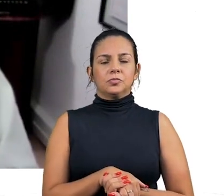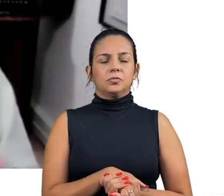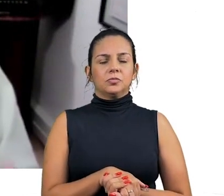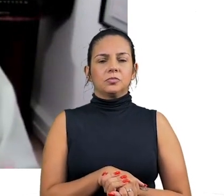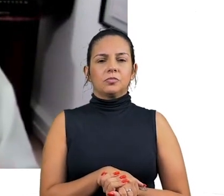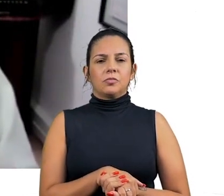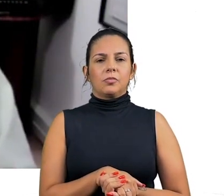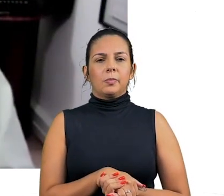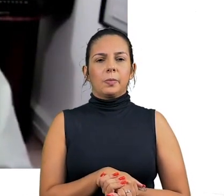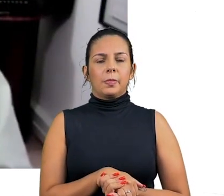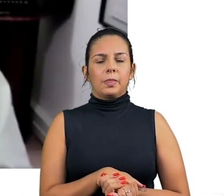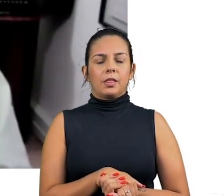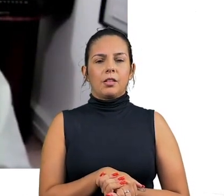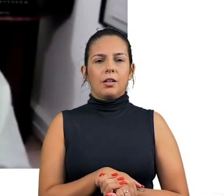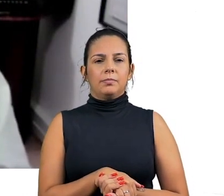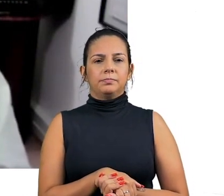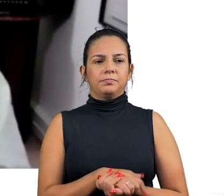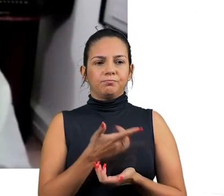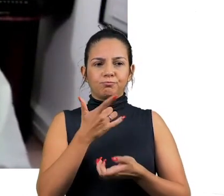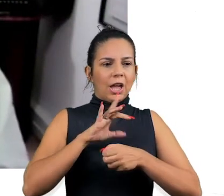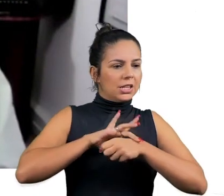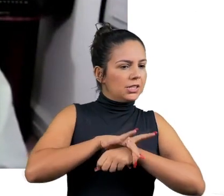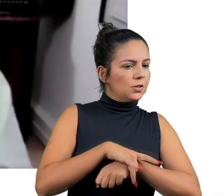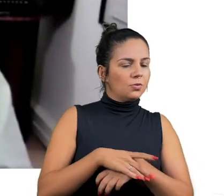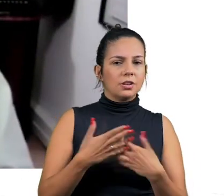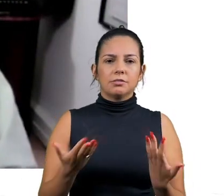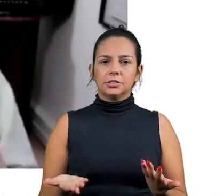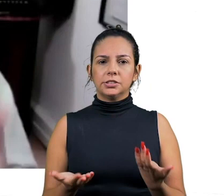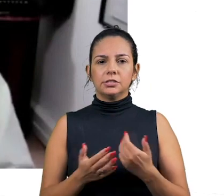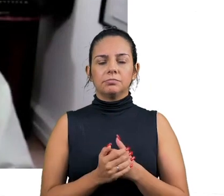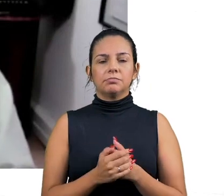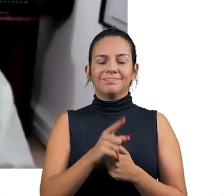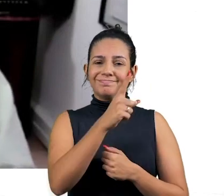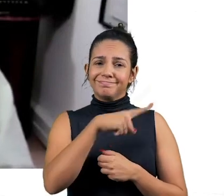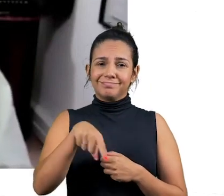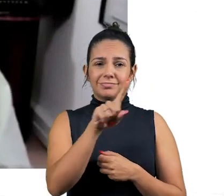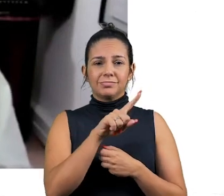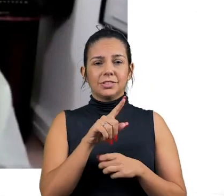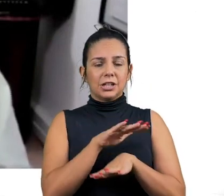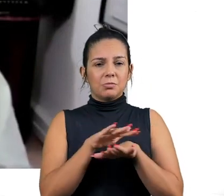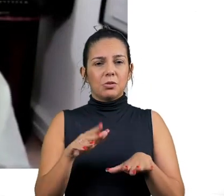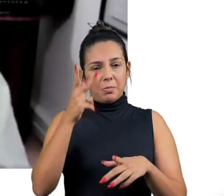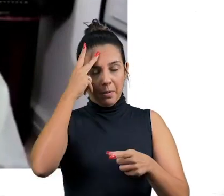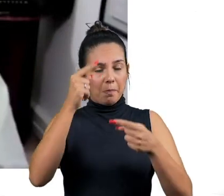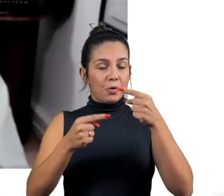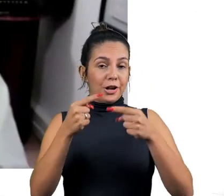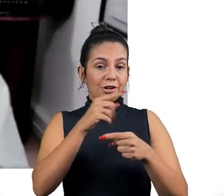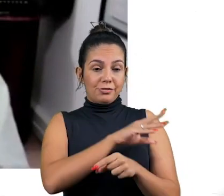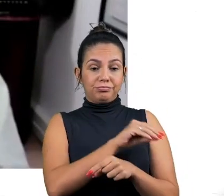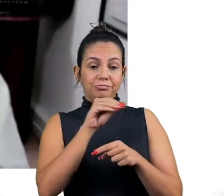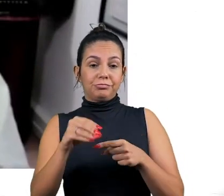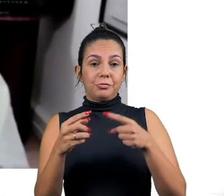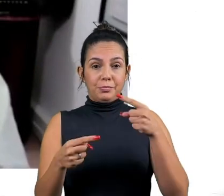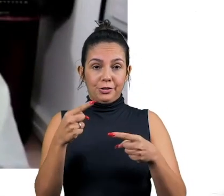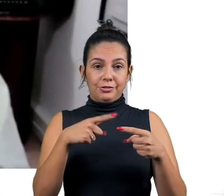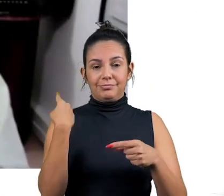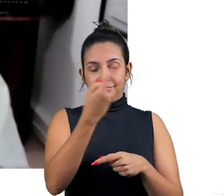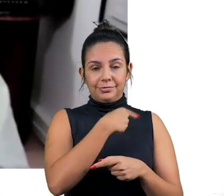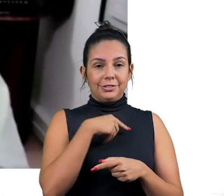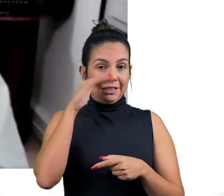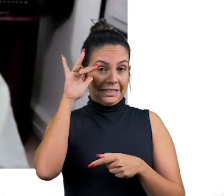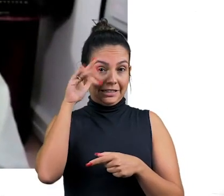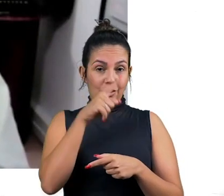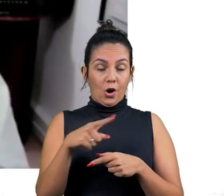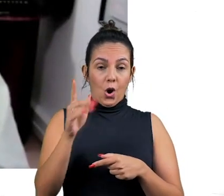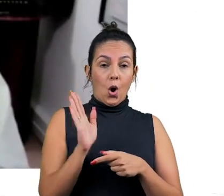Reações de insegurança, e isso acabou indo para a política. E aí a gente assistiu